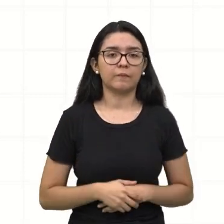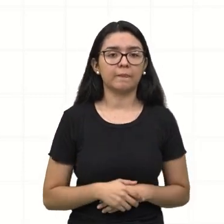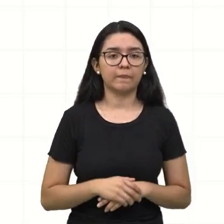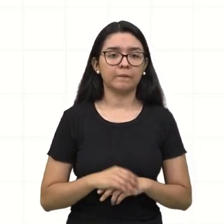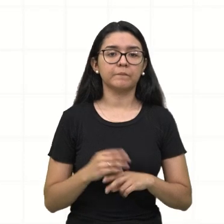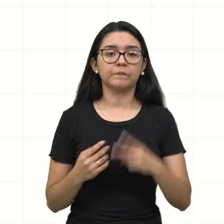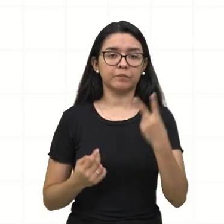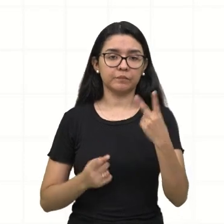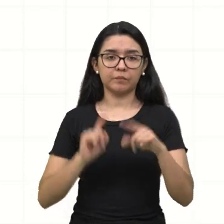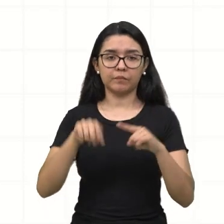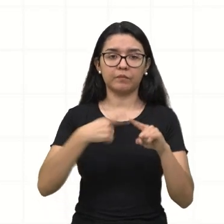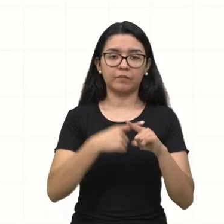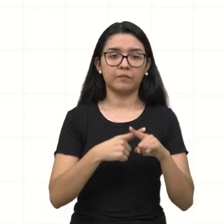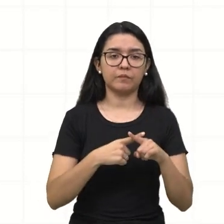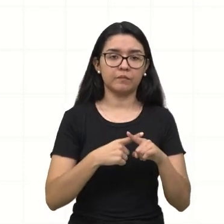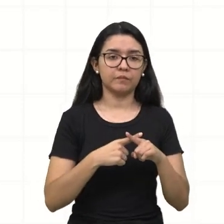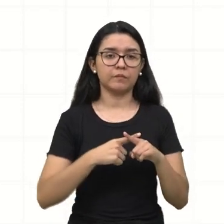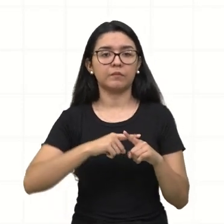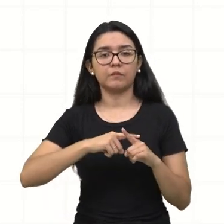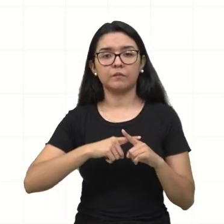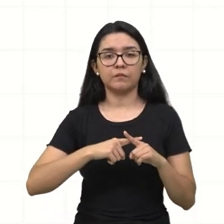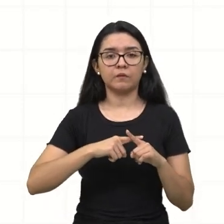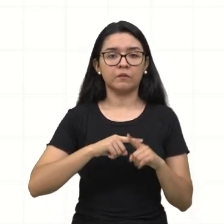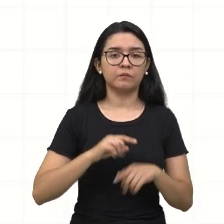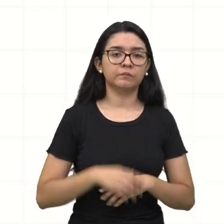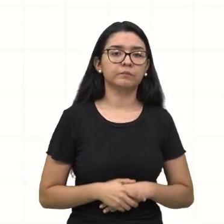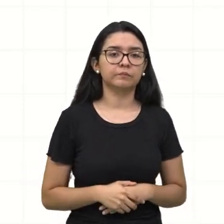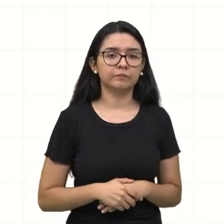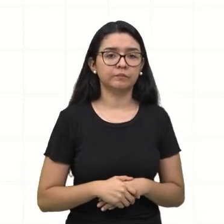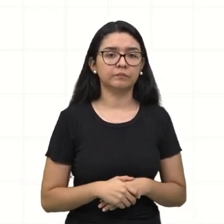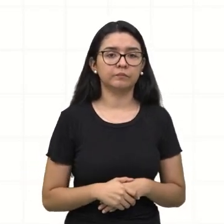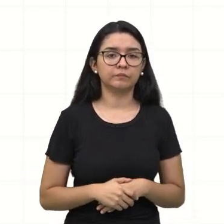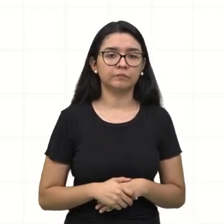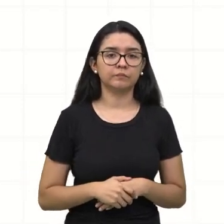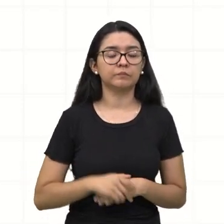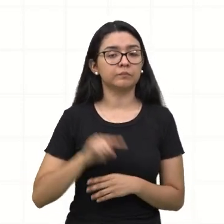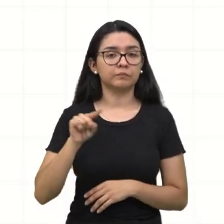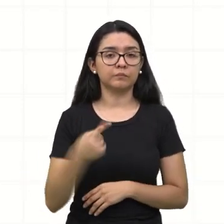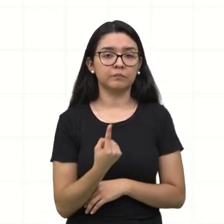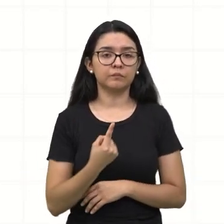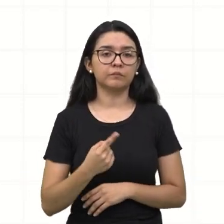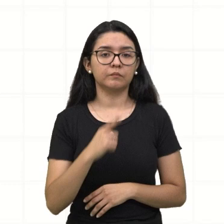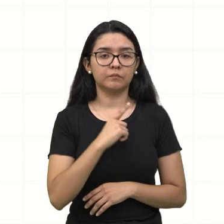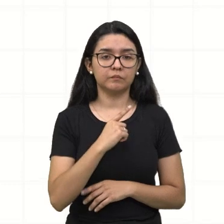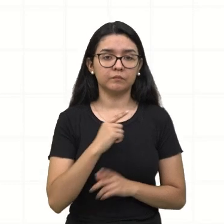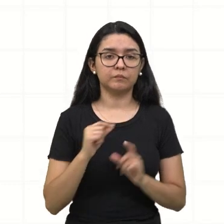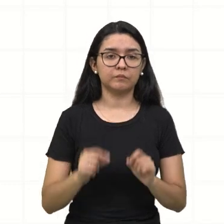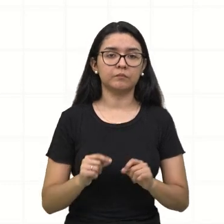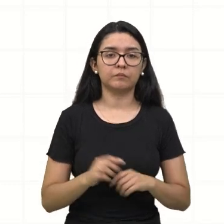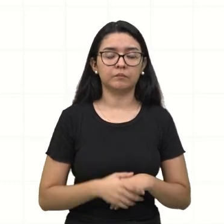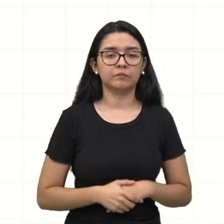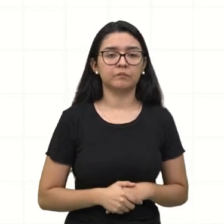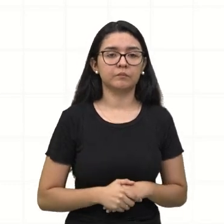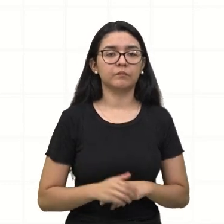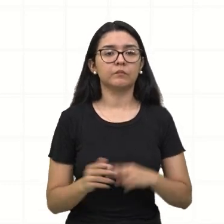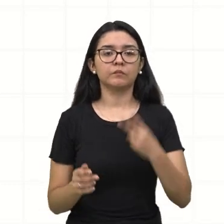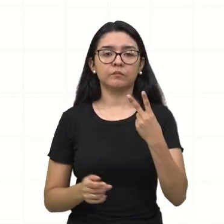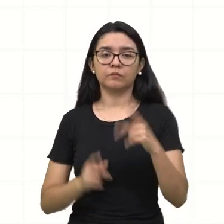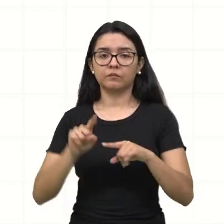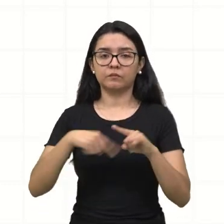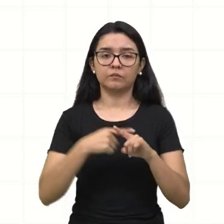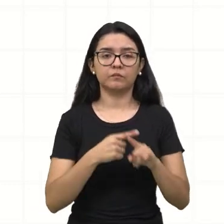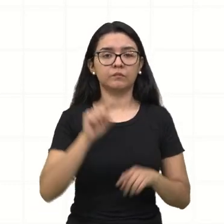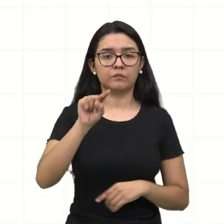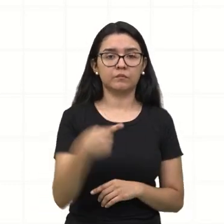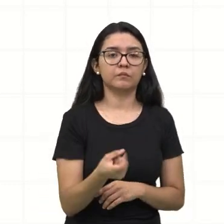Pela classe que ele pertence ali, que é a unidade de milhar. Então, vamos ter 2 vezes 1.000